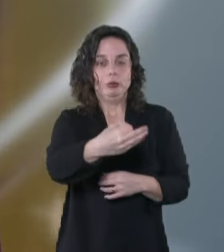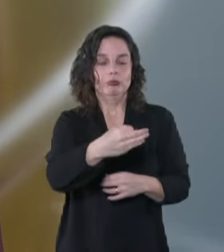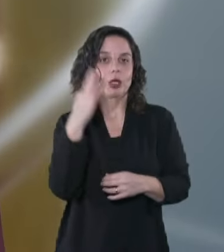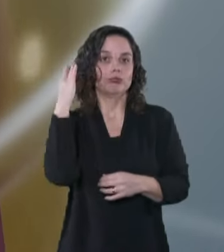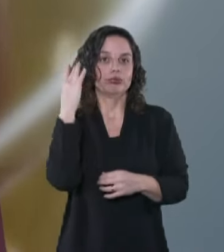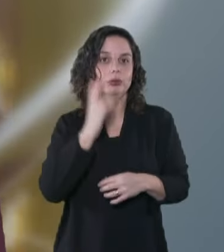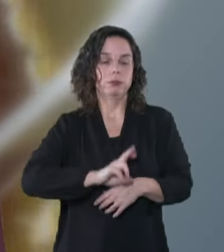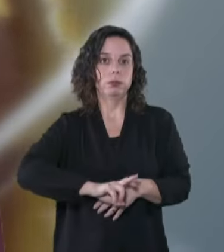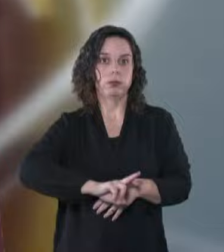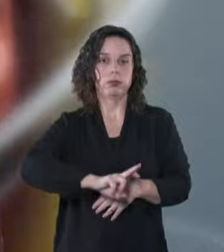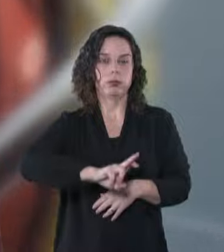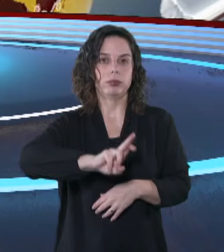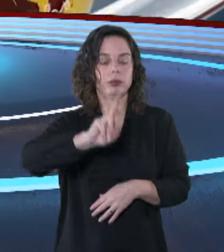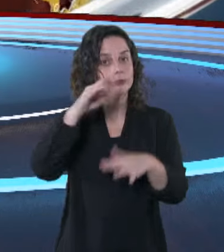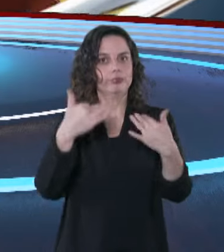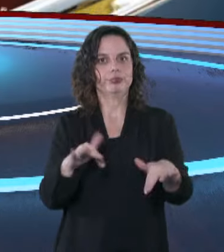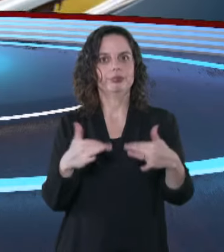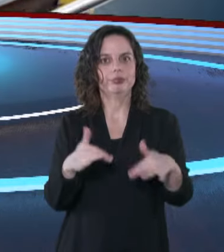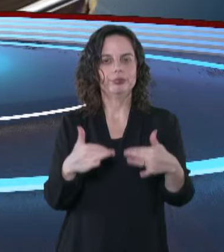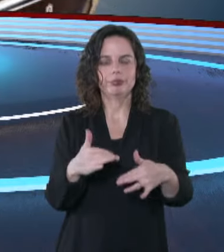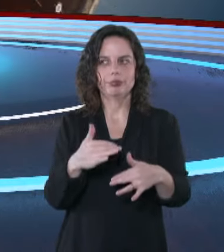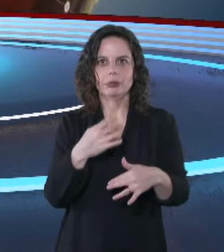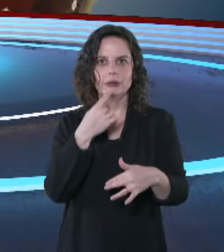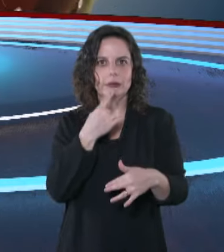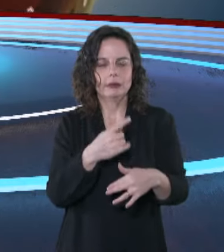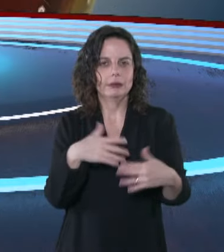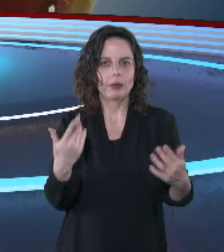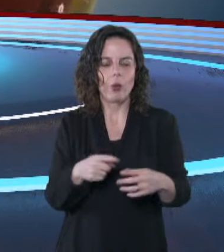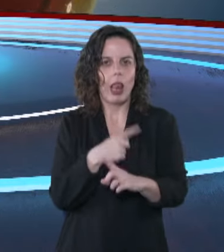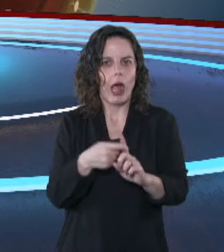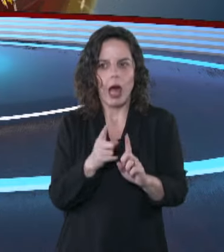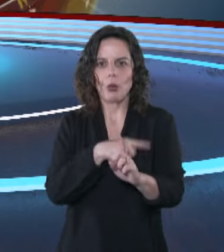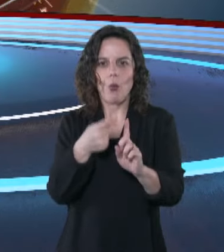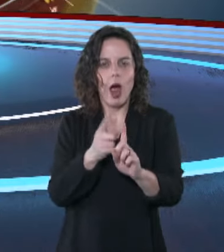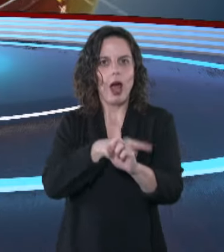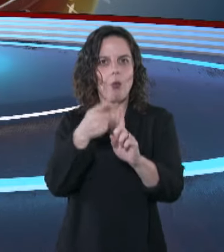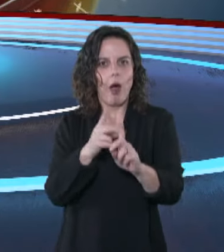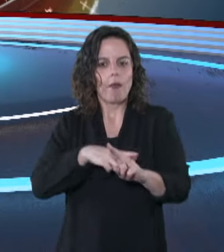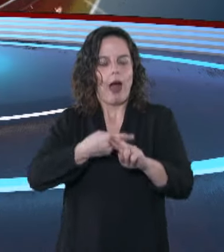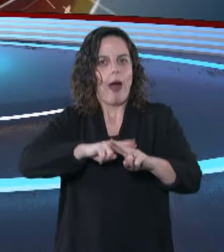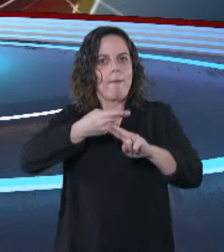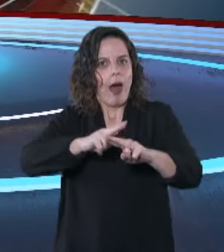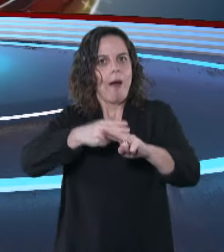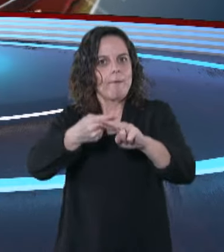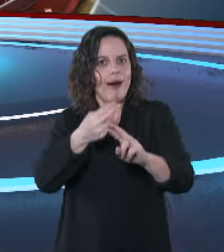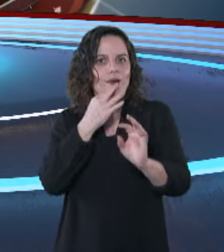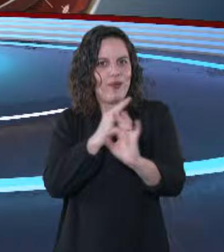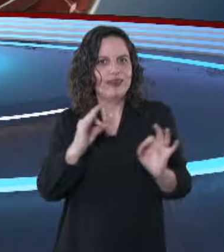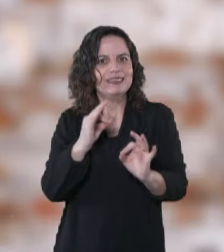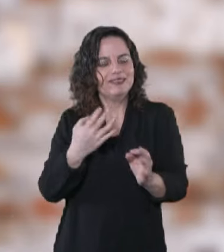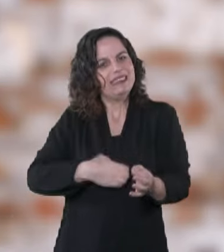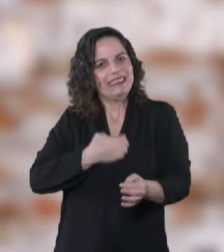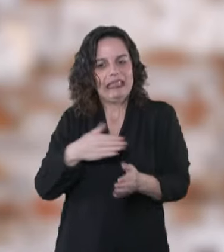sido extraordinária, quase, eu diria, tem-se multiplicado todos os anos, o que é ótimo, e por isso sabemos que estamos no caminho